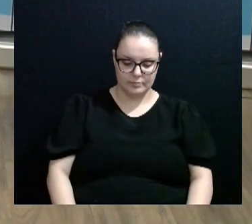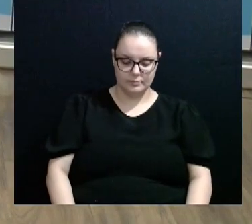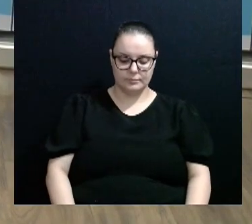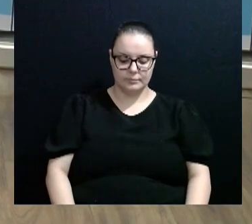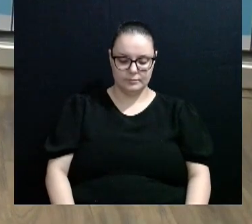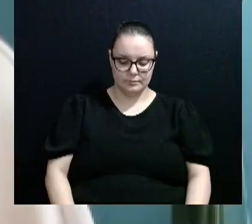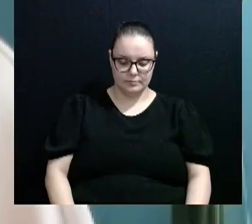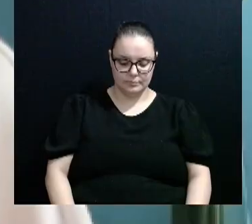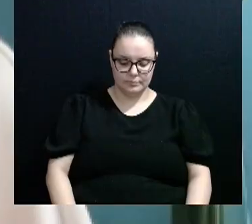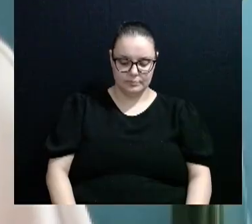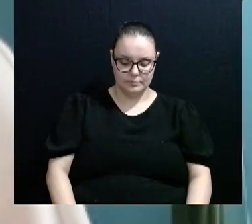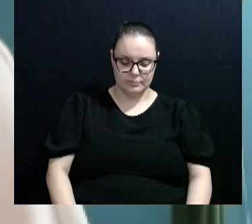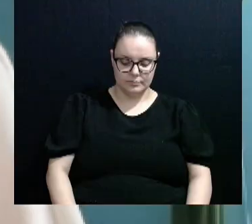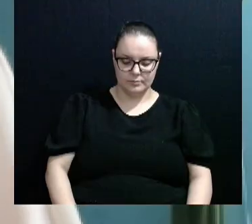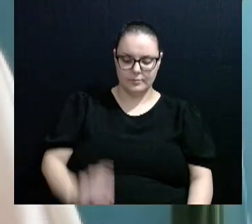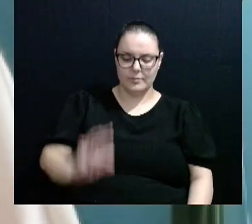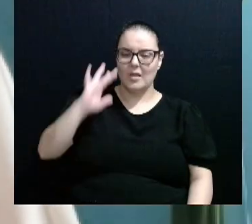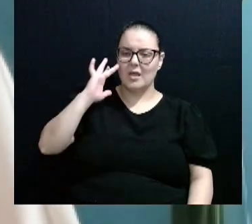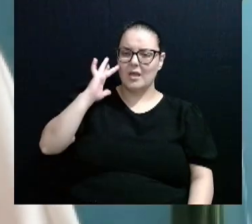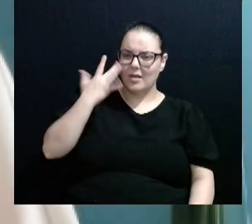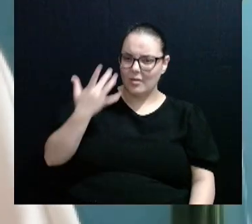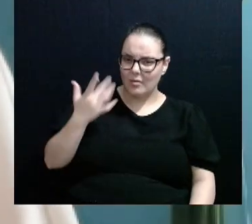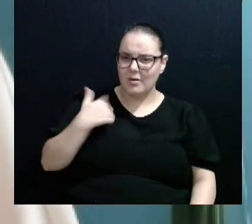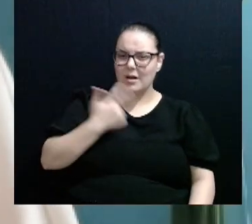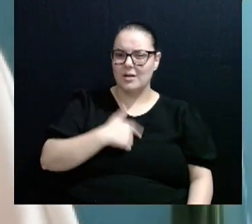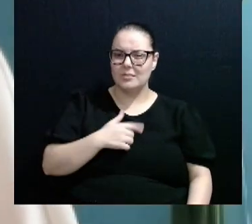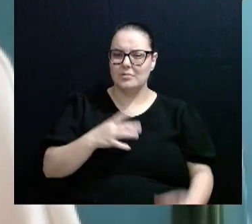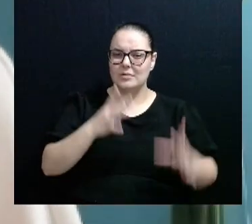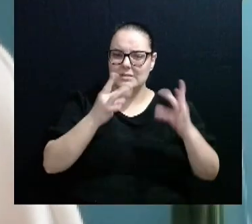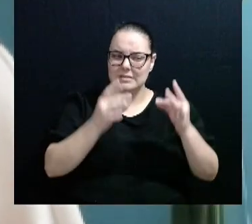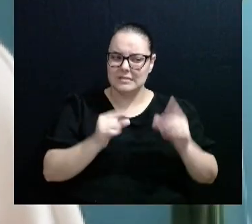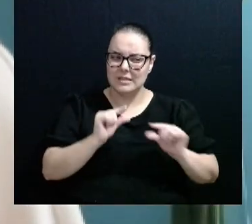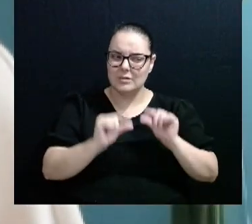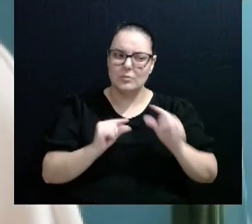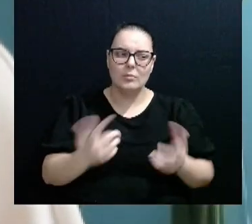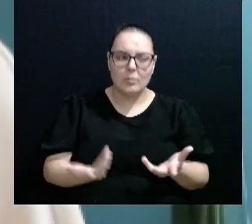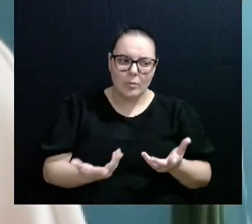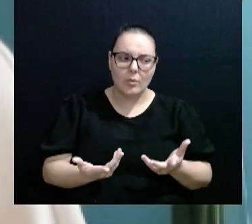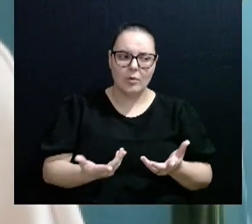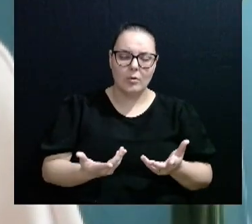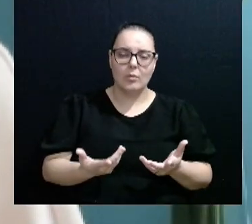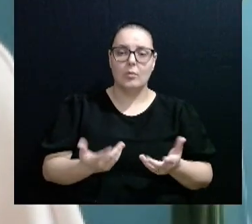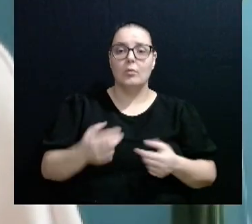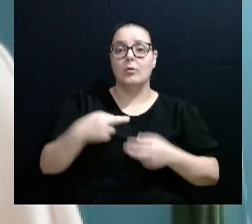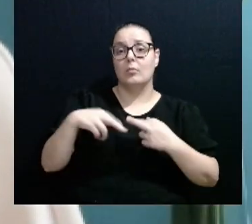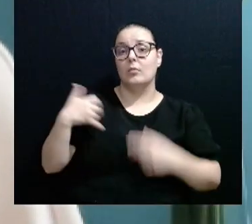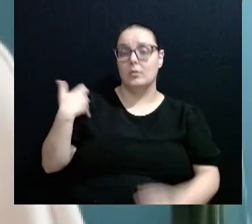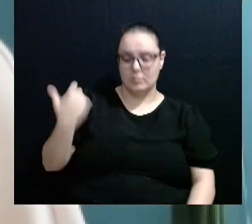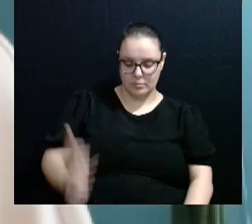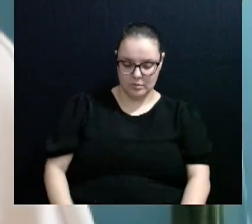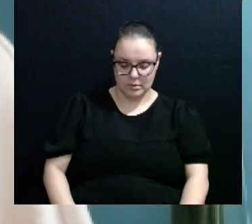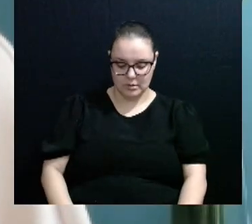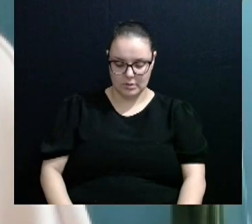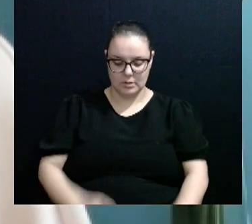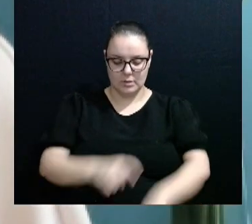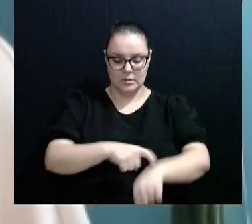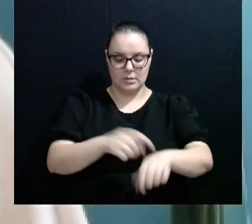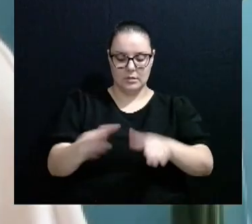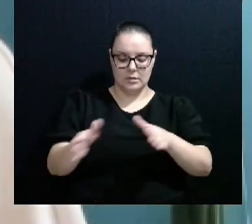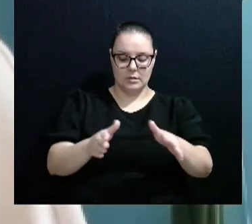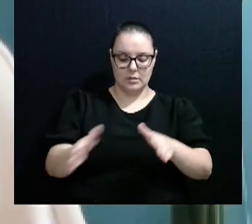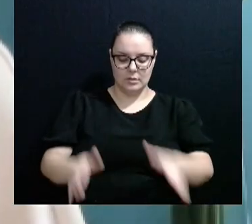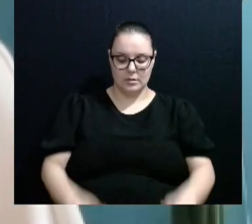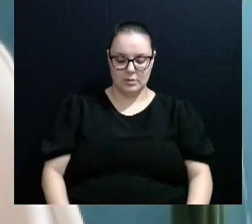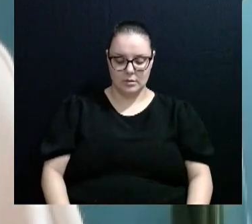Eu acho que a gente tem que desmistificar um pouco essa questão da idade nesse momento, né?